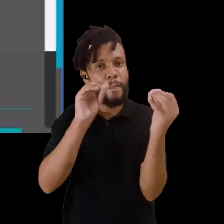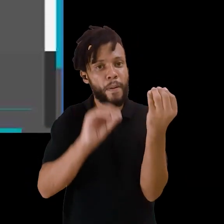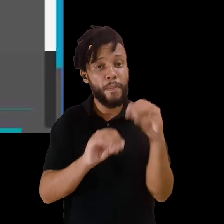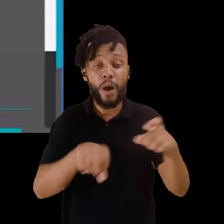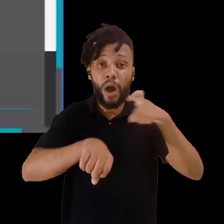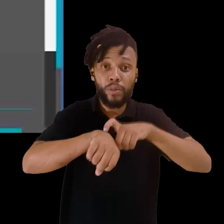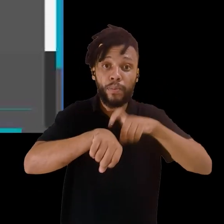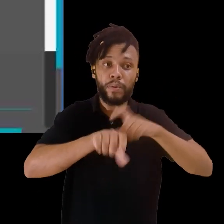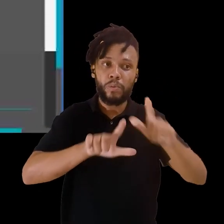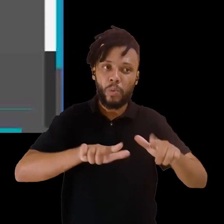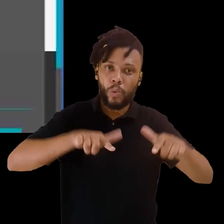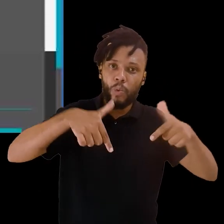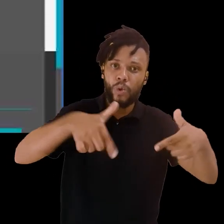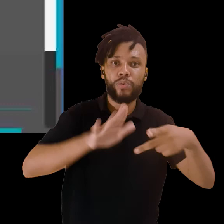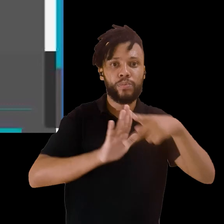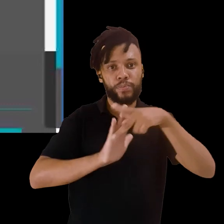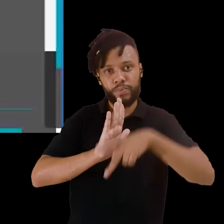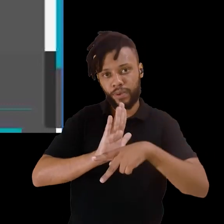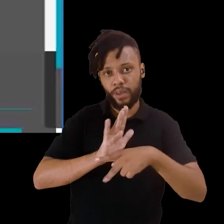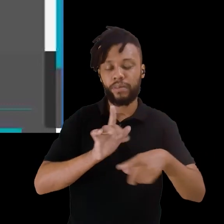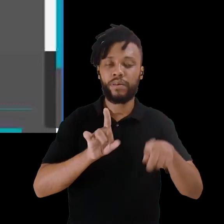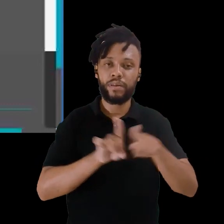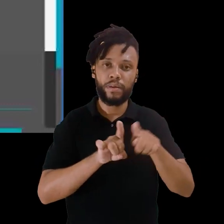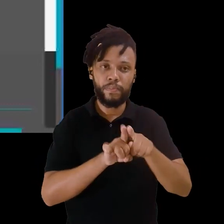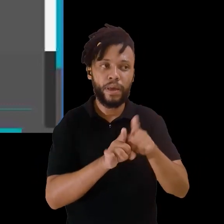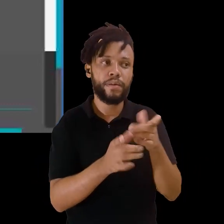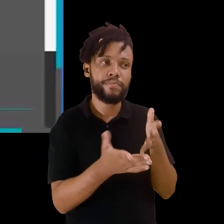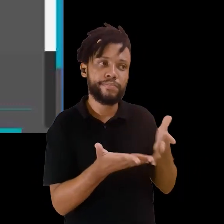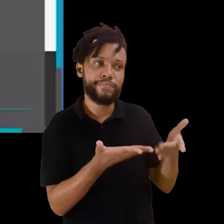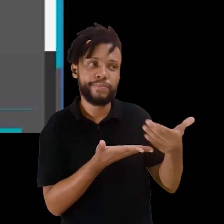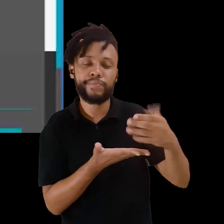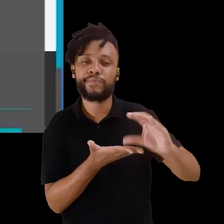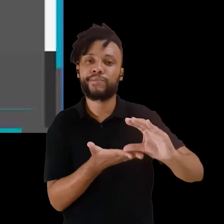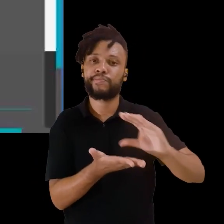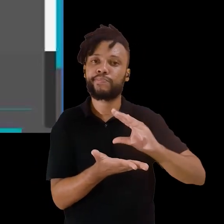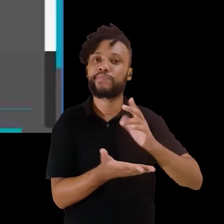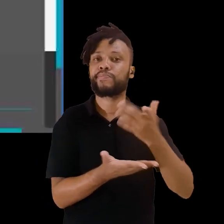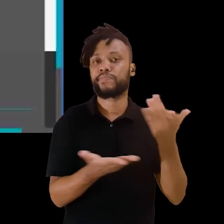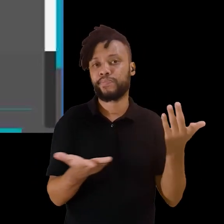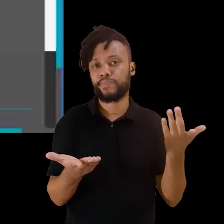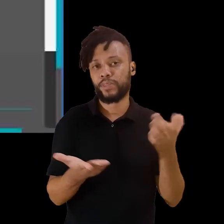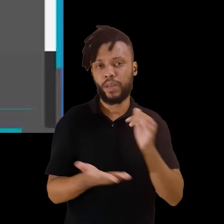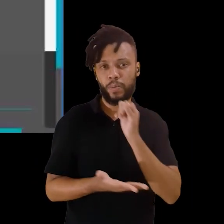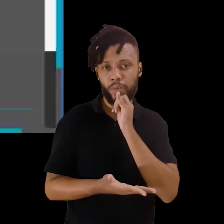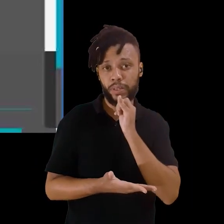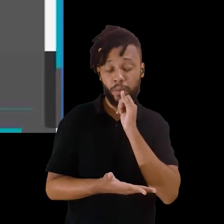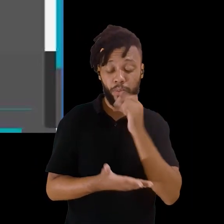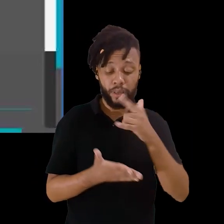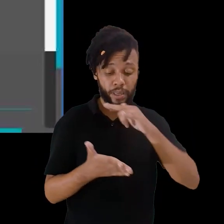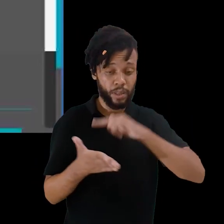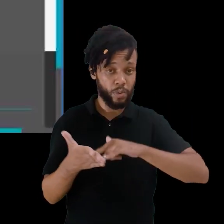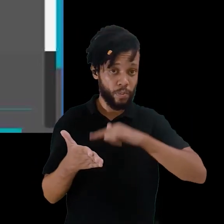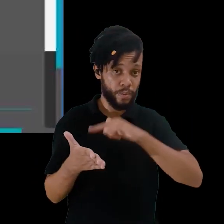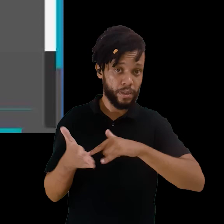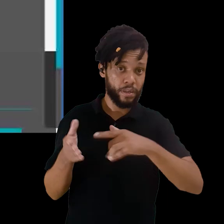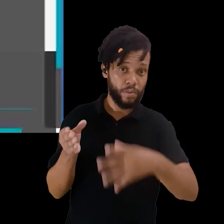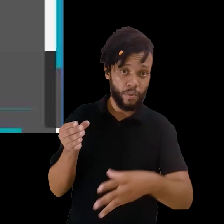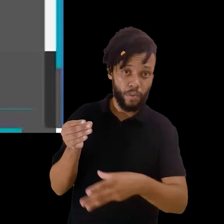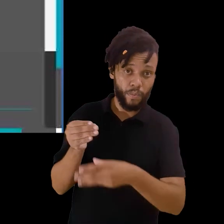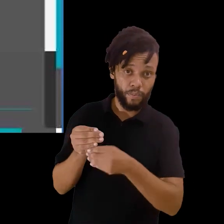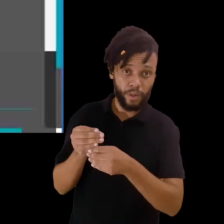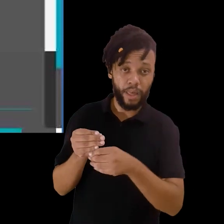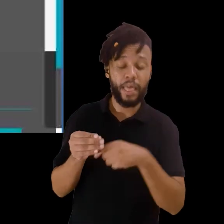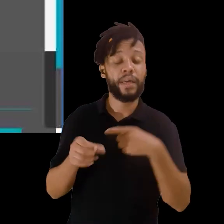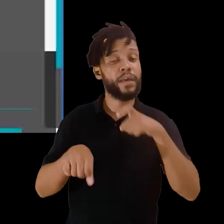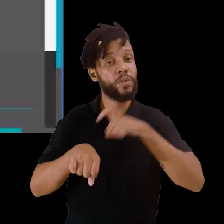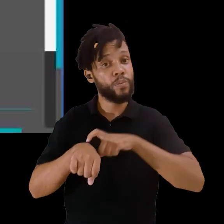isso durante a execução do seu projeto, e requerimento de recursos, por exemplo, tá? Essa documentação complementar é